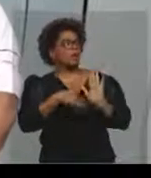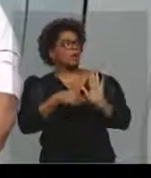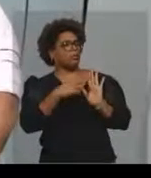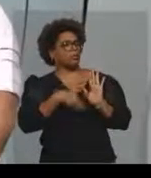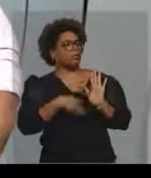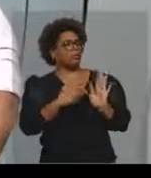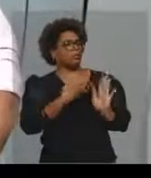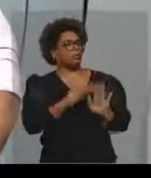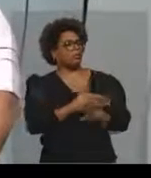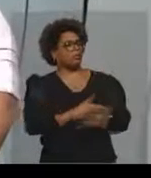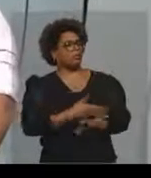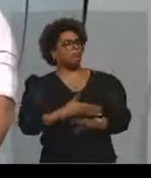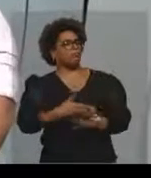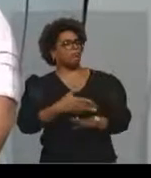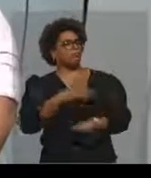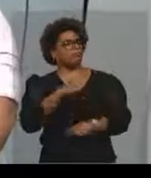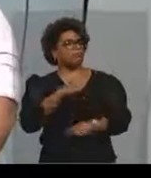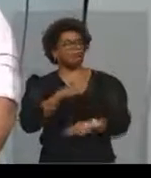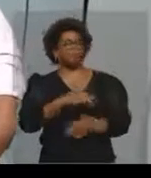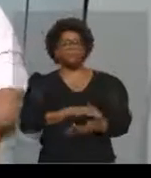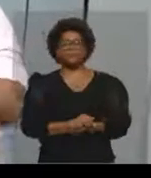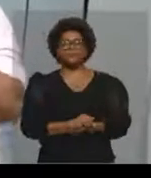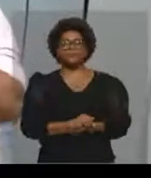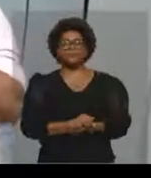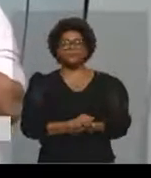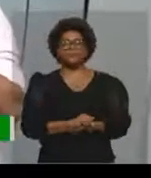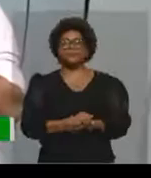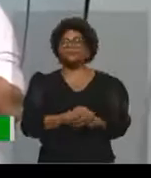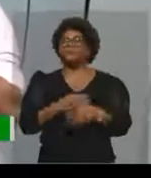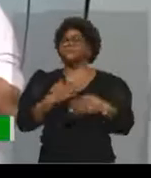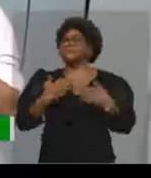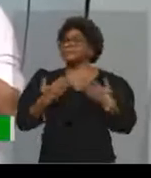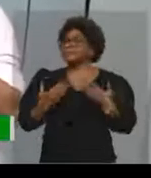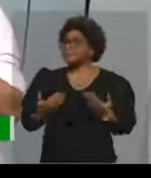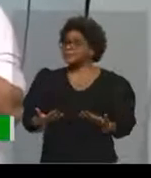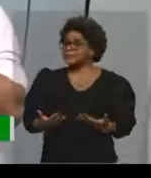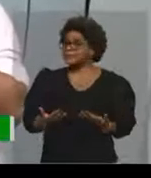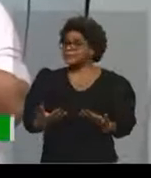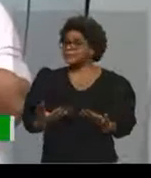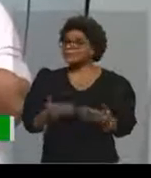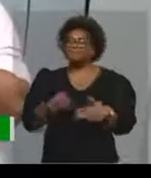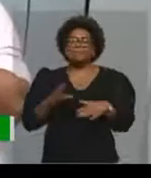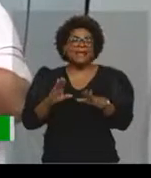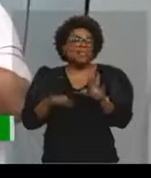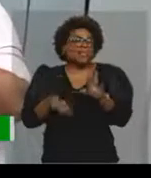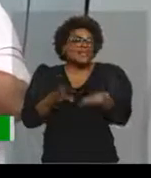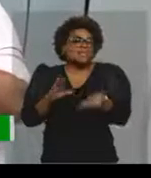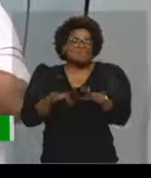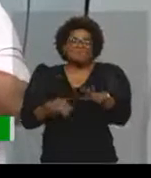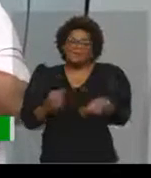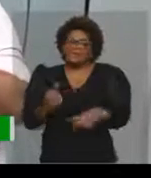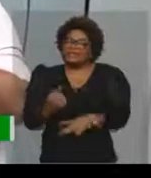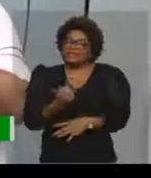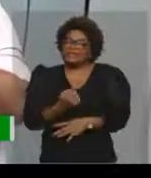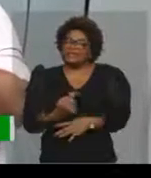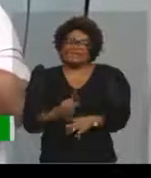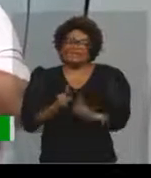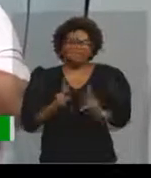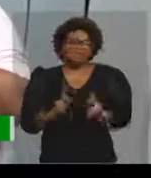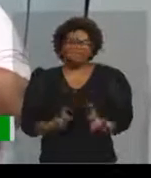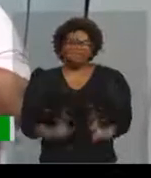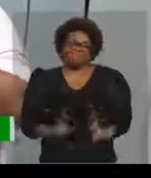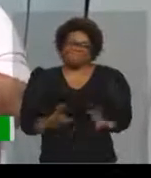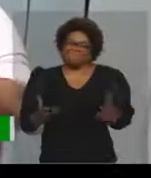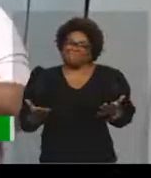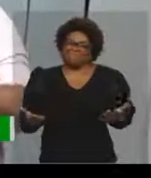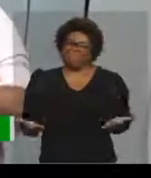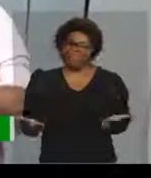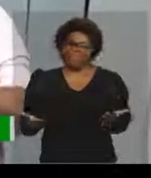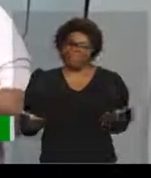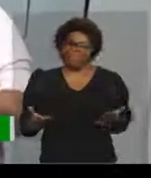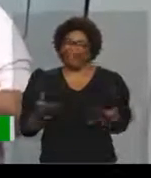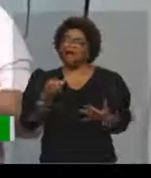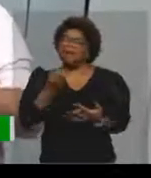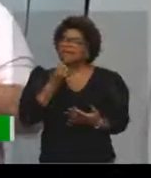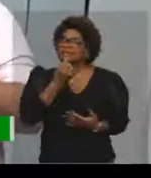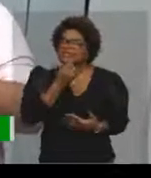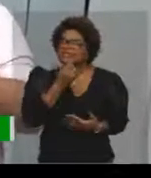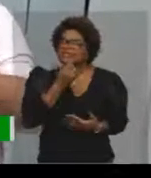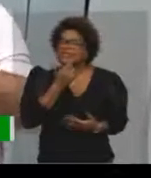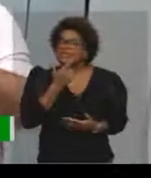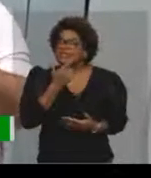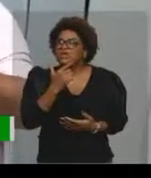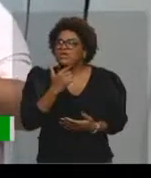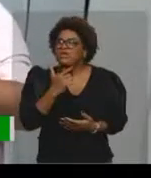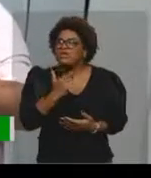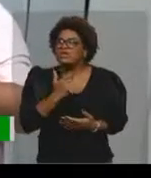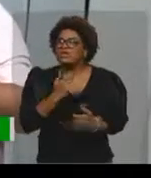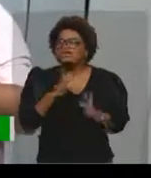Bom, isso, Dani, é muito pessoal, sabe? A gente eu não posso te passar uma receita